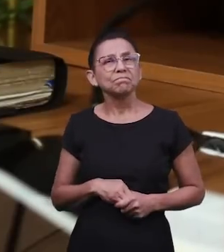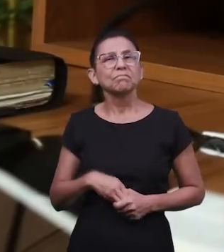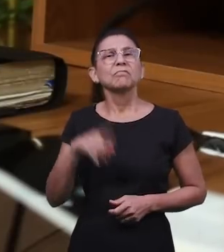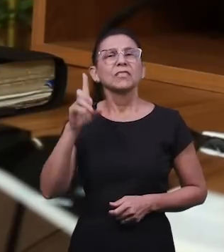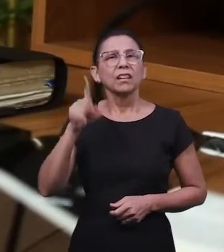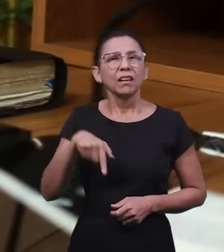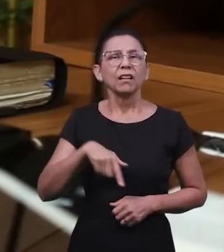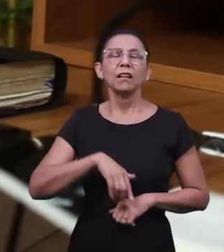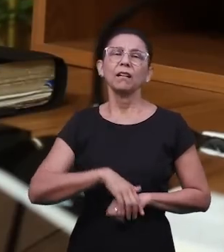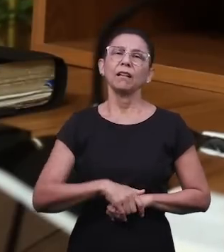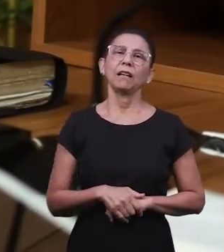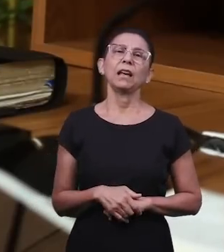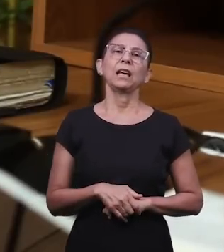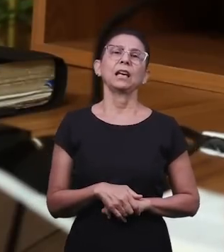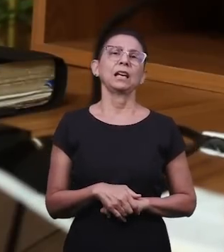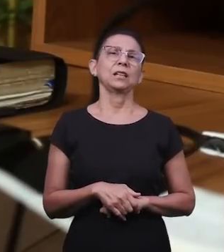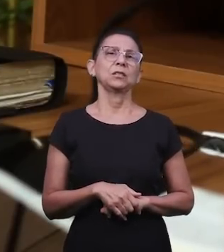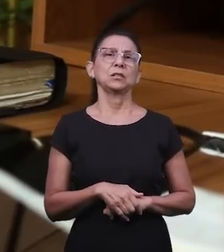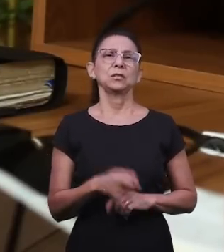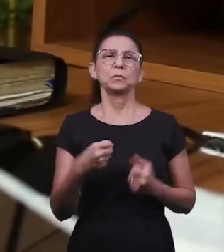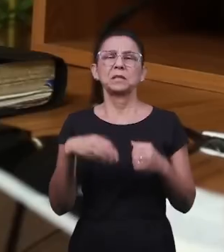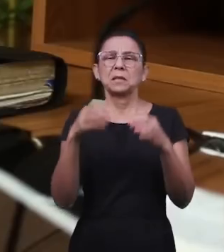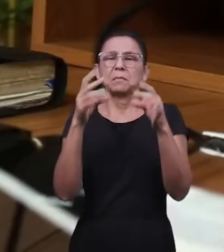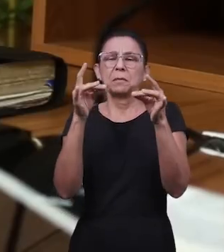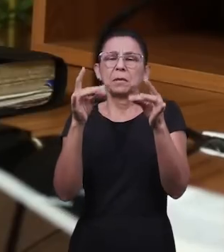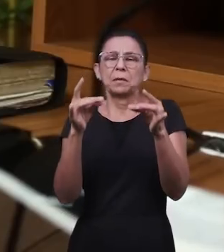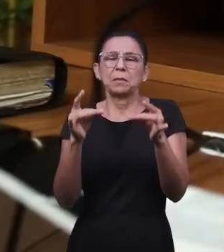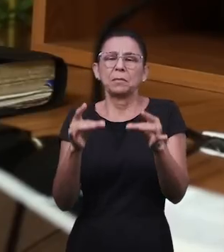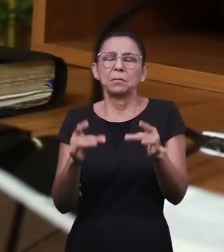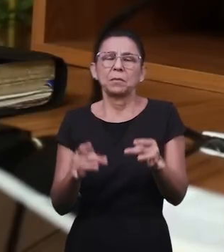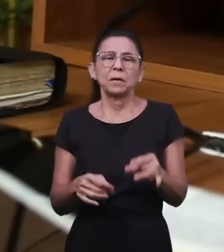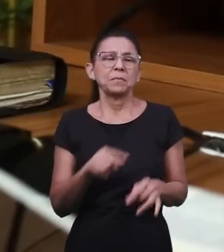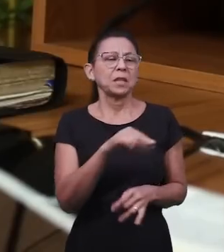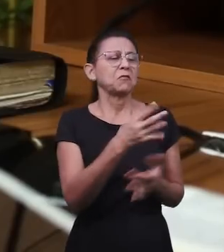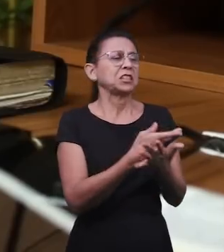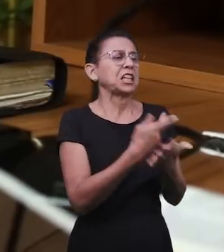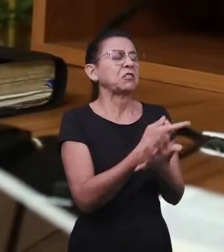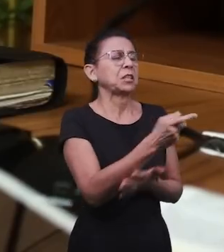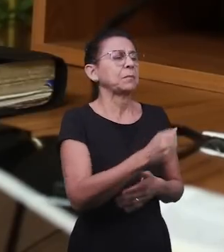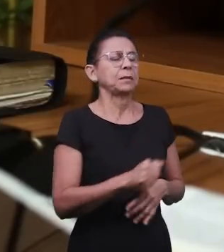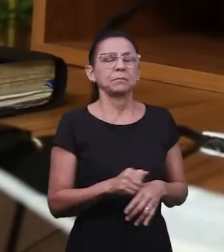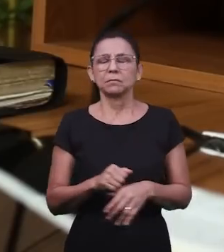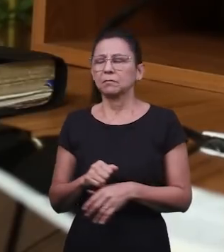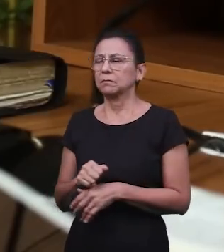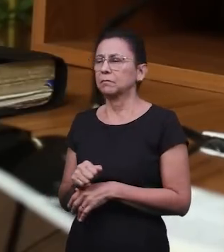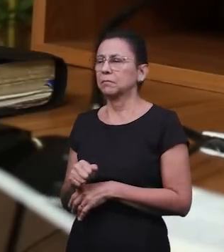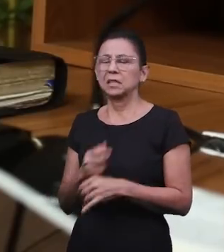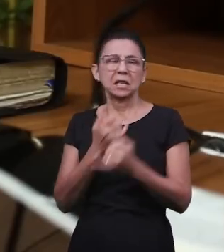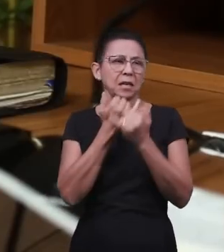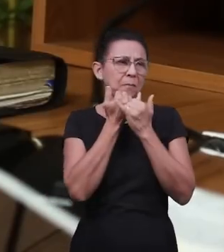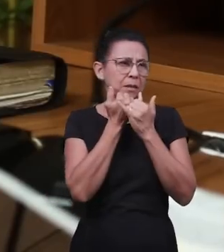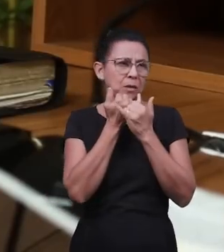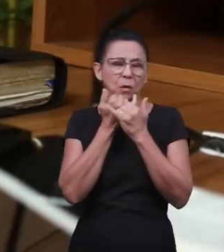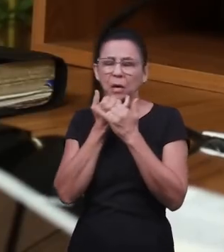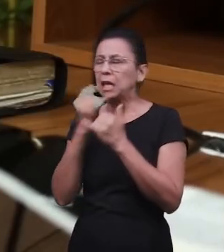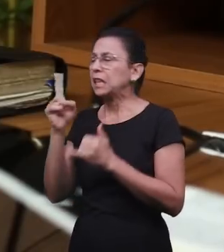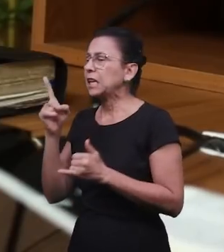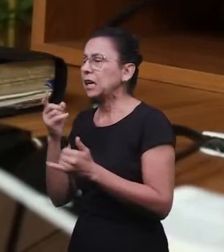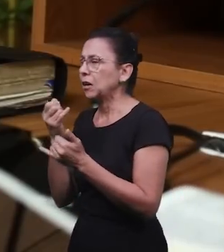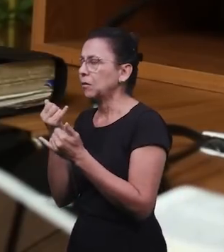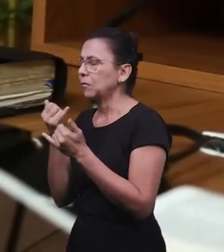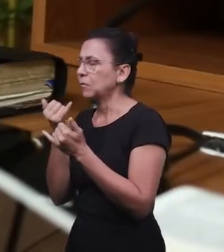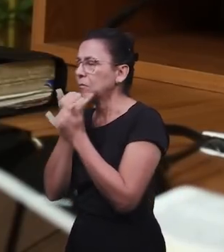muito explicando, não, mas você também fez isso errado também, você não sei o quê. Não, mas se você fizer isso, não vai adiantar nada a sua confissão, não vai resolver coisa nenhuma.